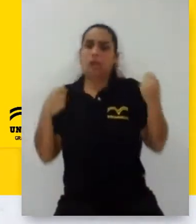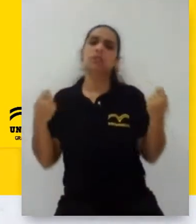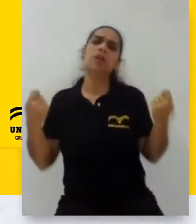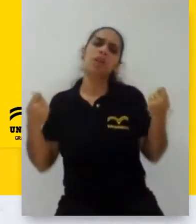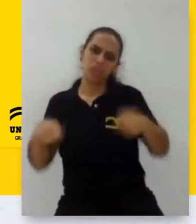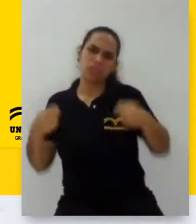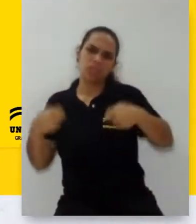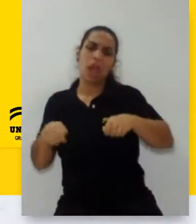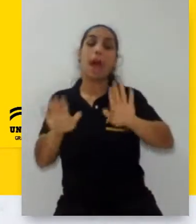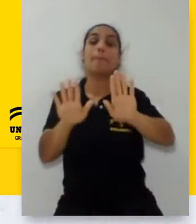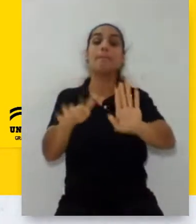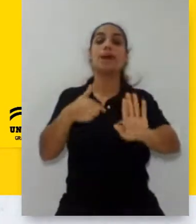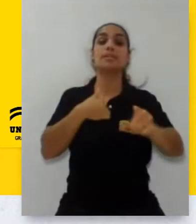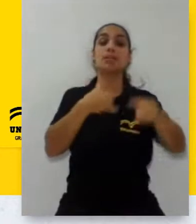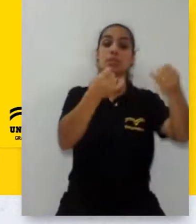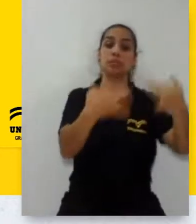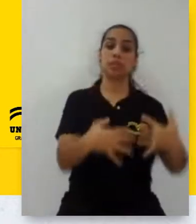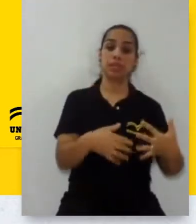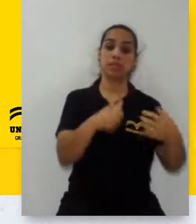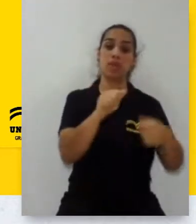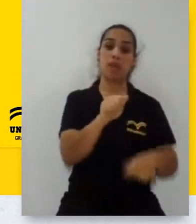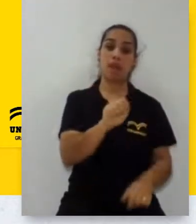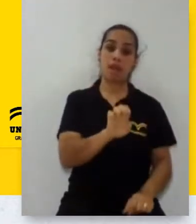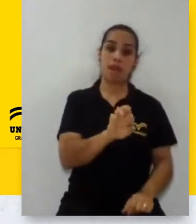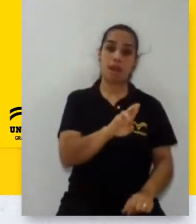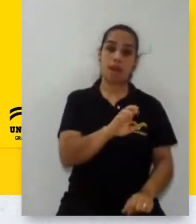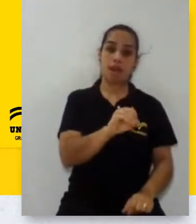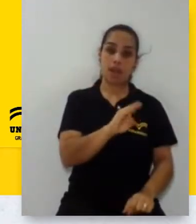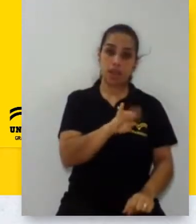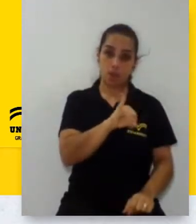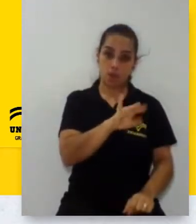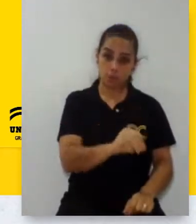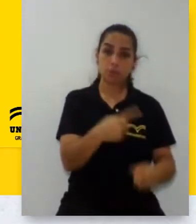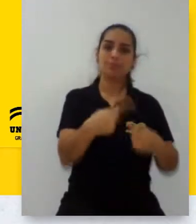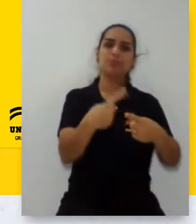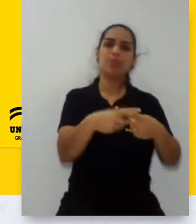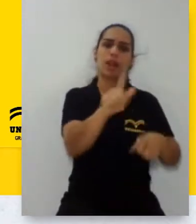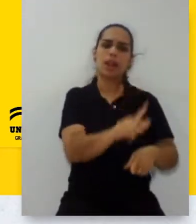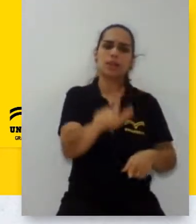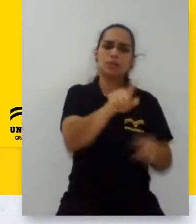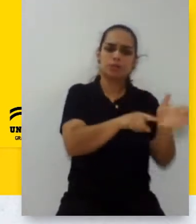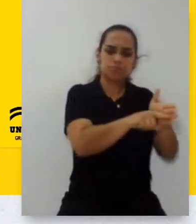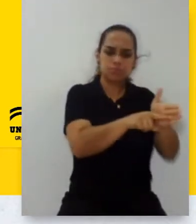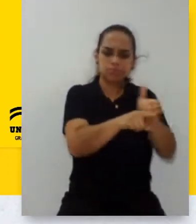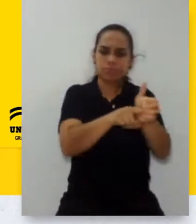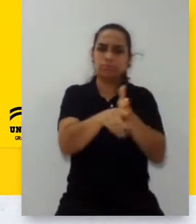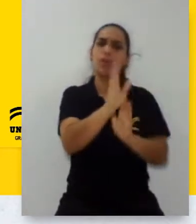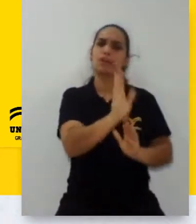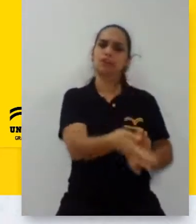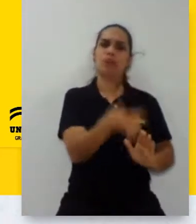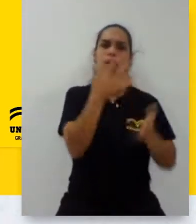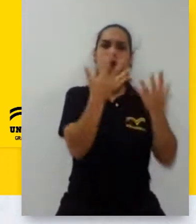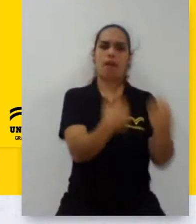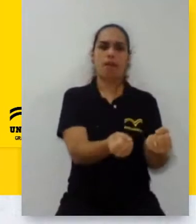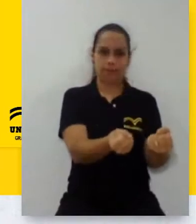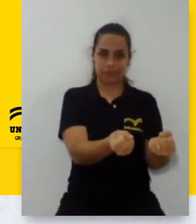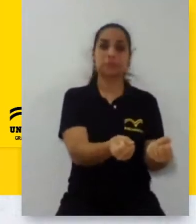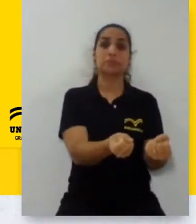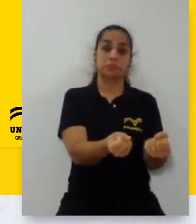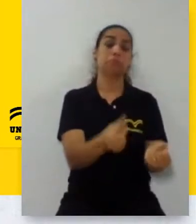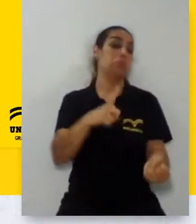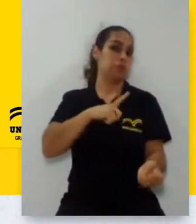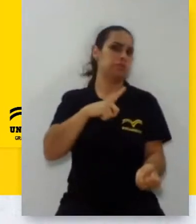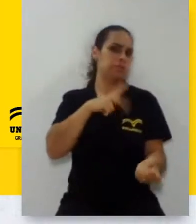porque ele é bem aceito na literatura, já está bem fundamentado na literatura, mas nós temos vários benefícios de outros tipos de